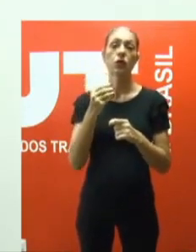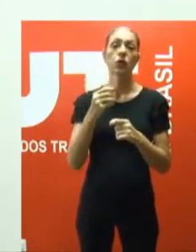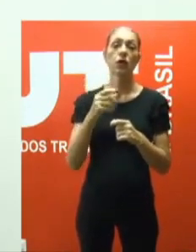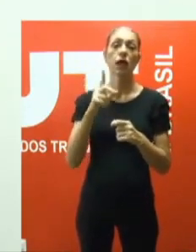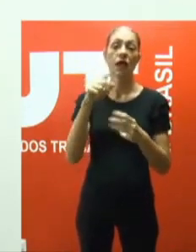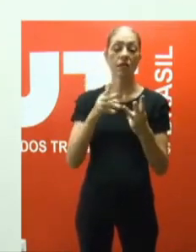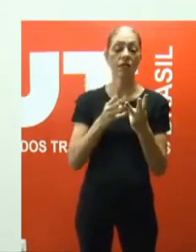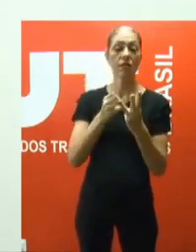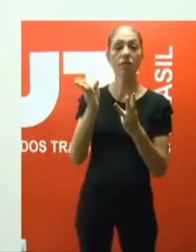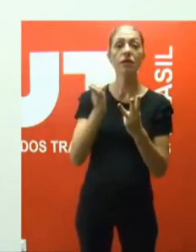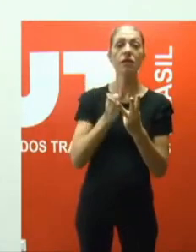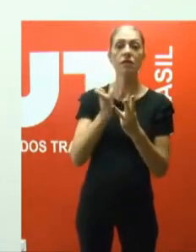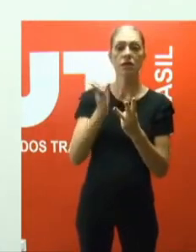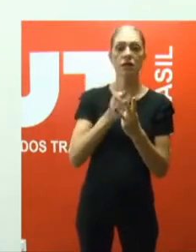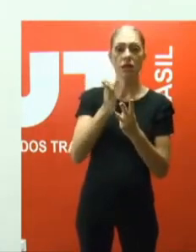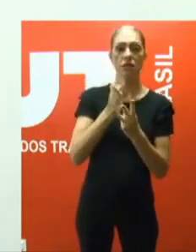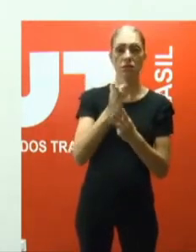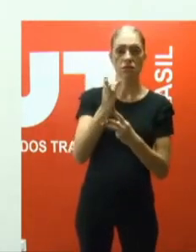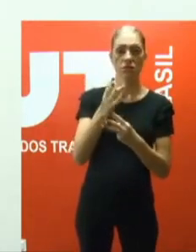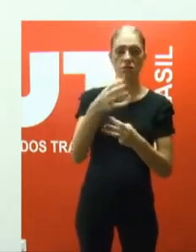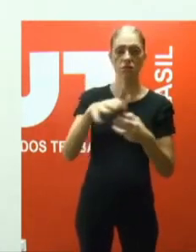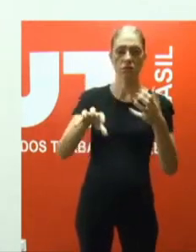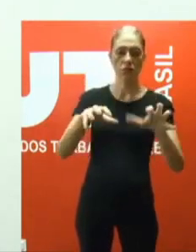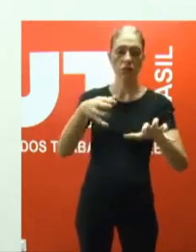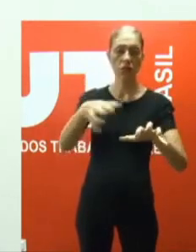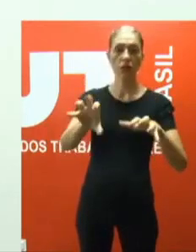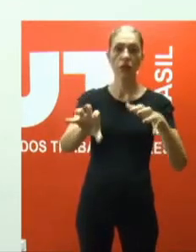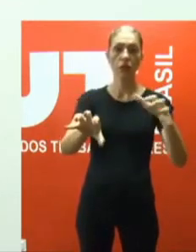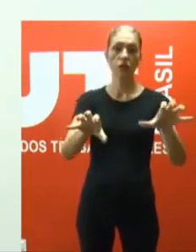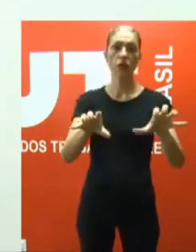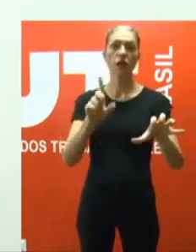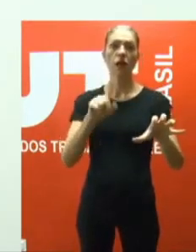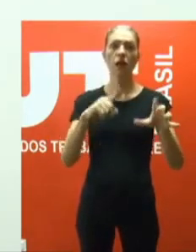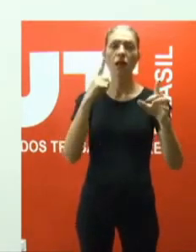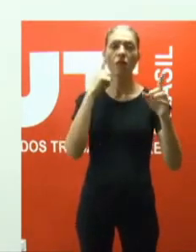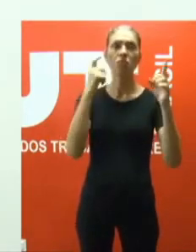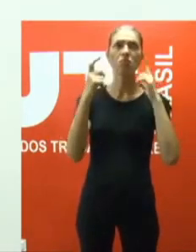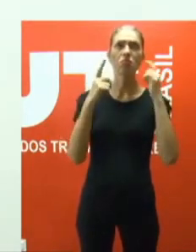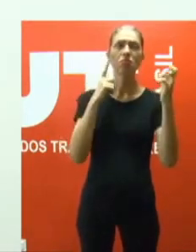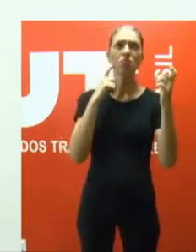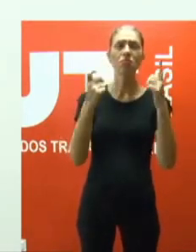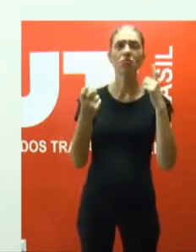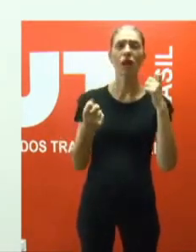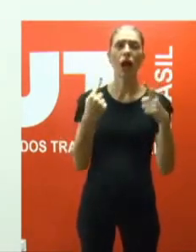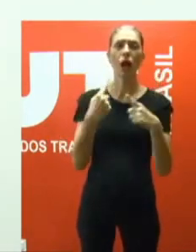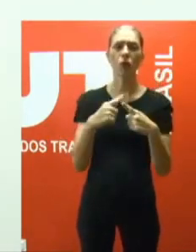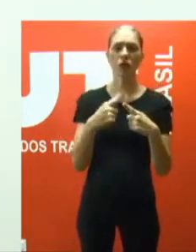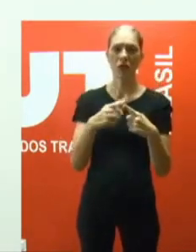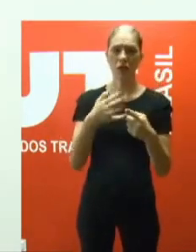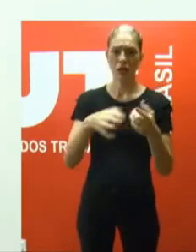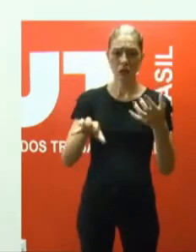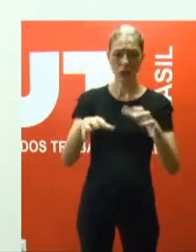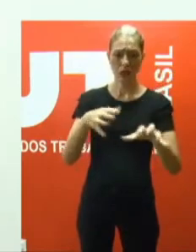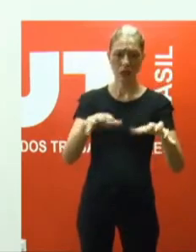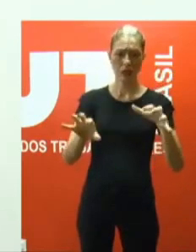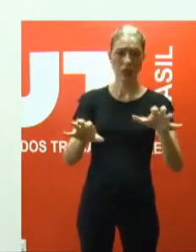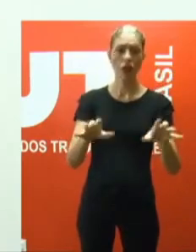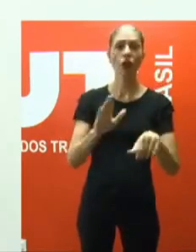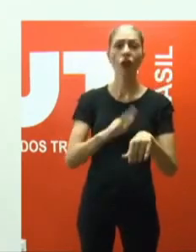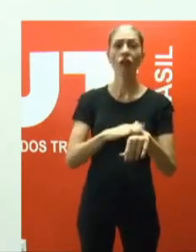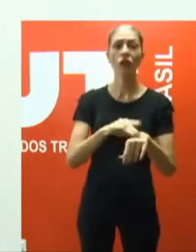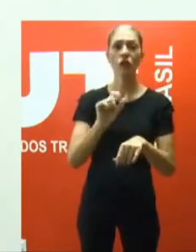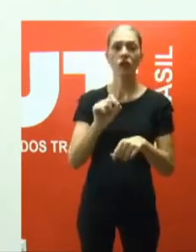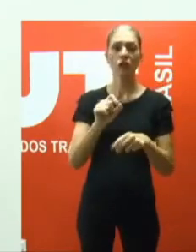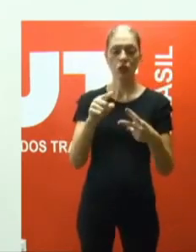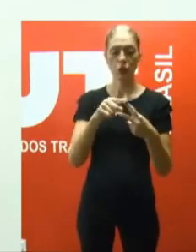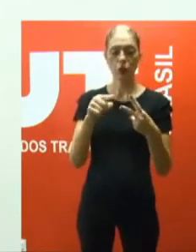via, esse negócio de polarização, é uma cretinice. Porque polarização há toda vez que tem duas